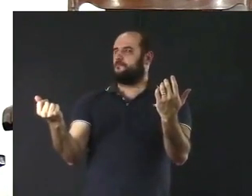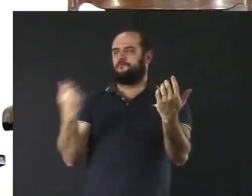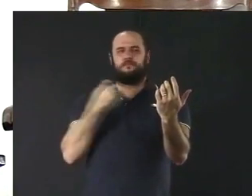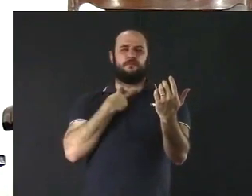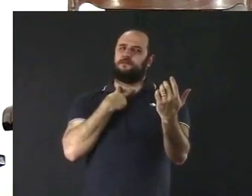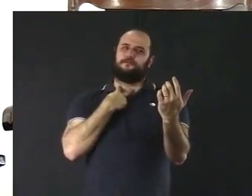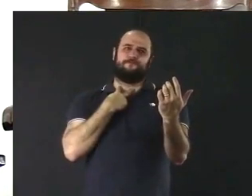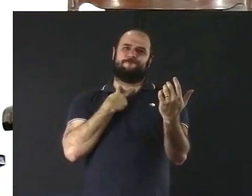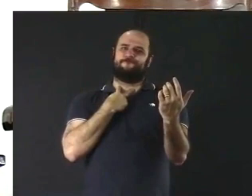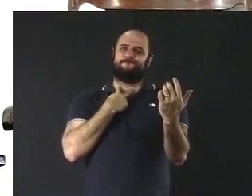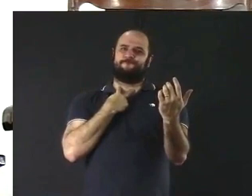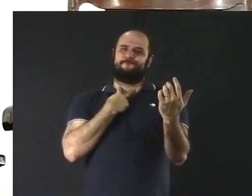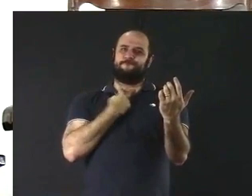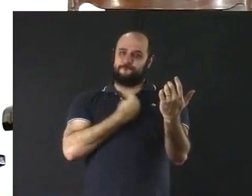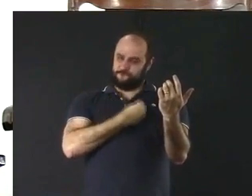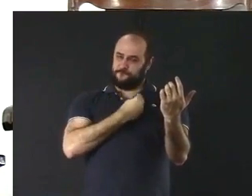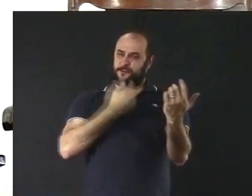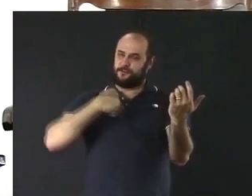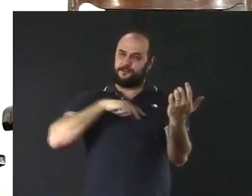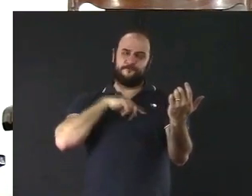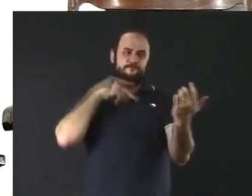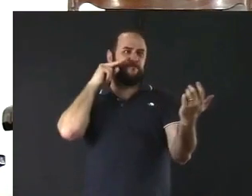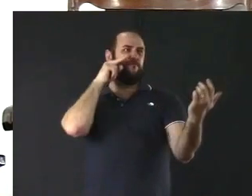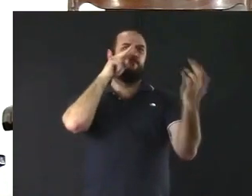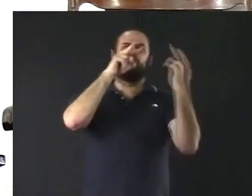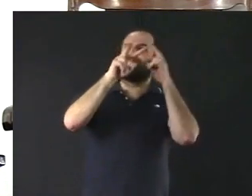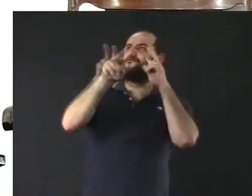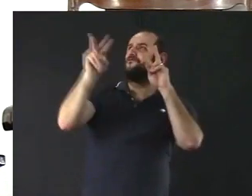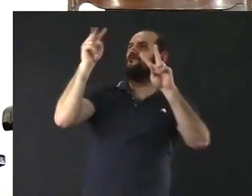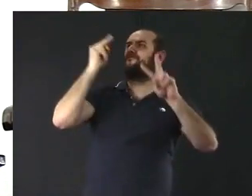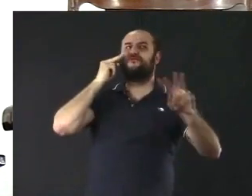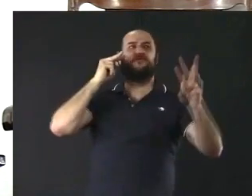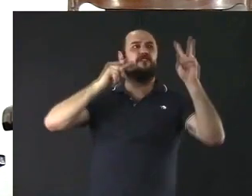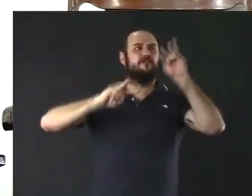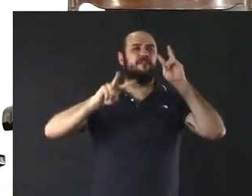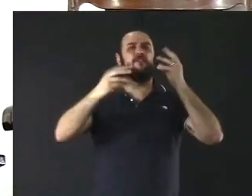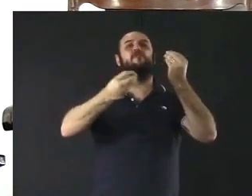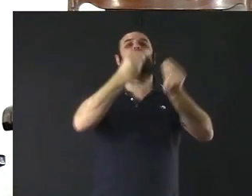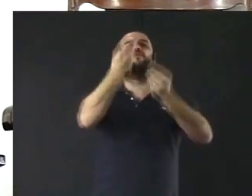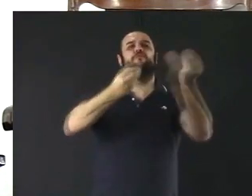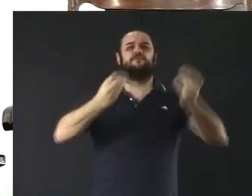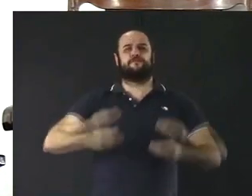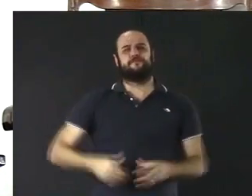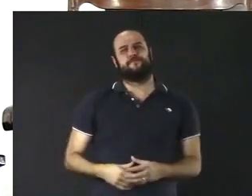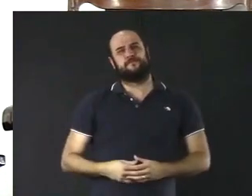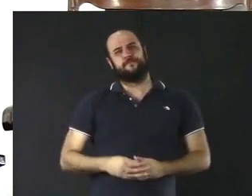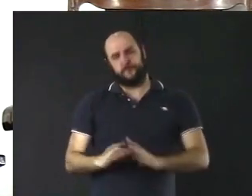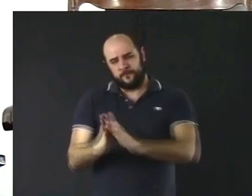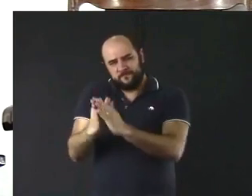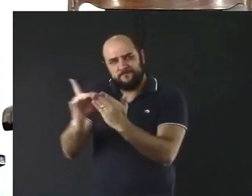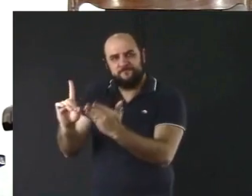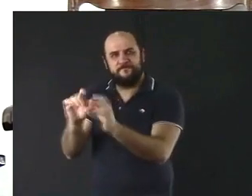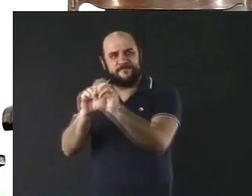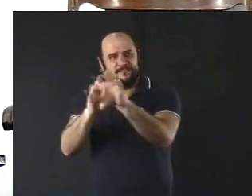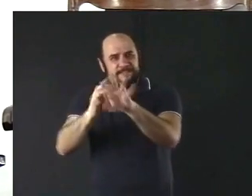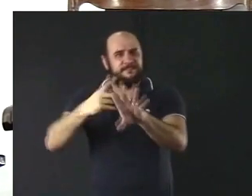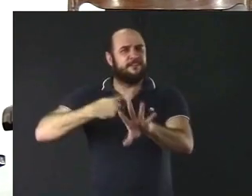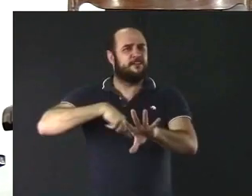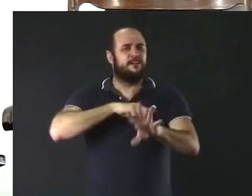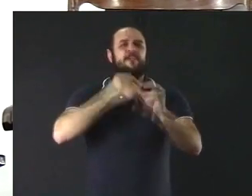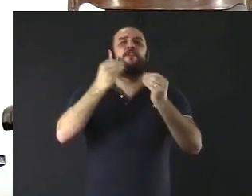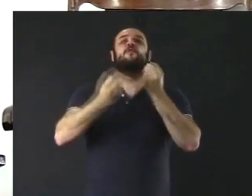vivendo, olhando para tudo isso? O texto vai nos ensinar como nós devemos então